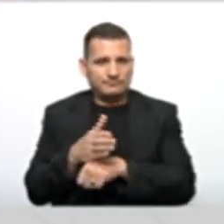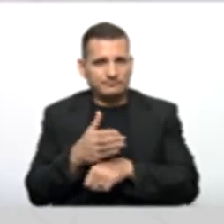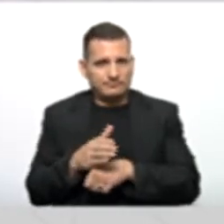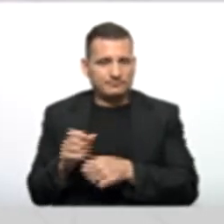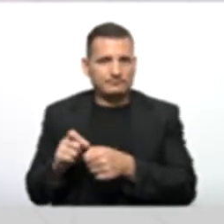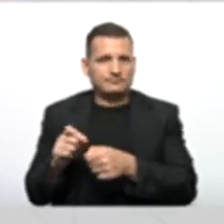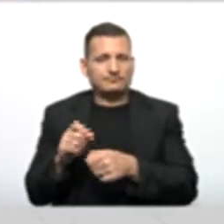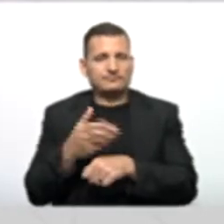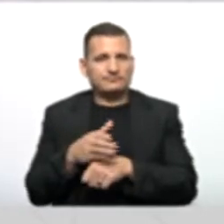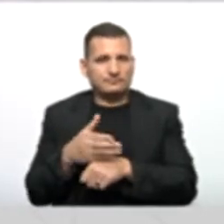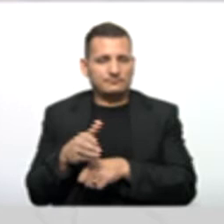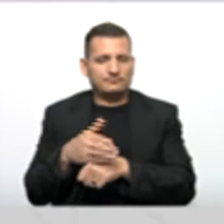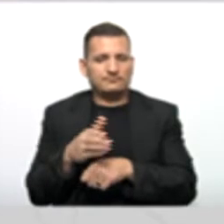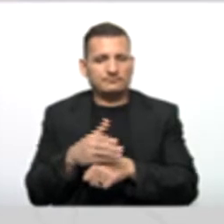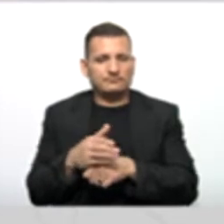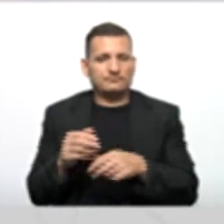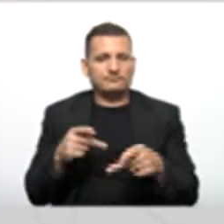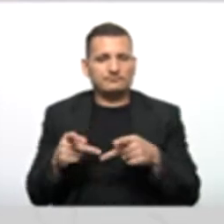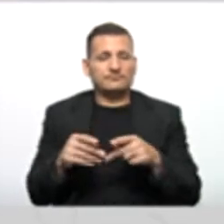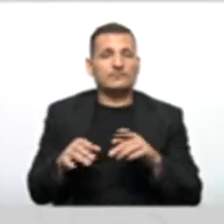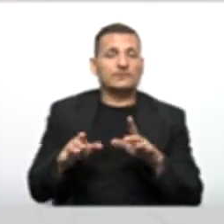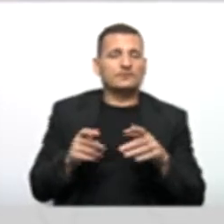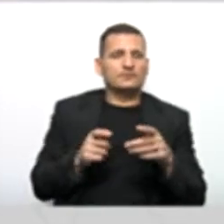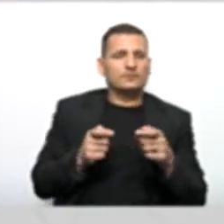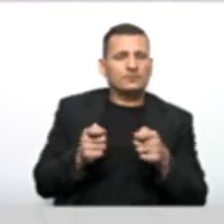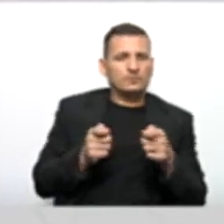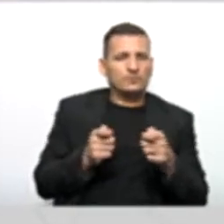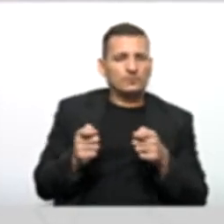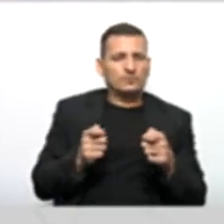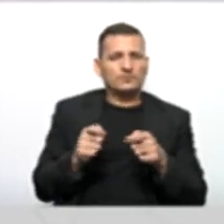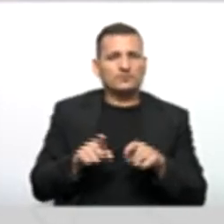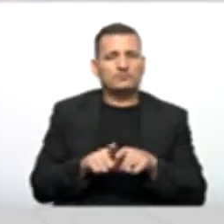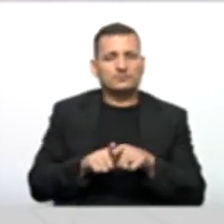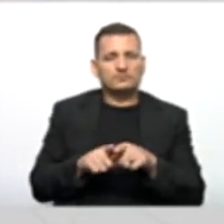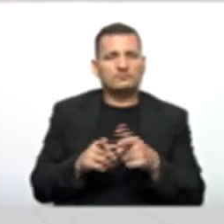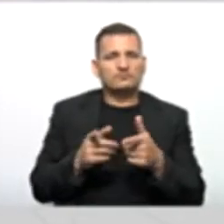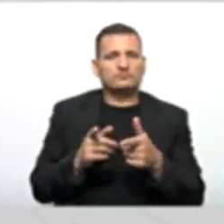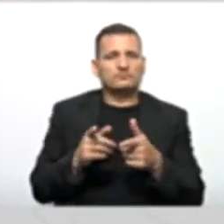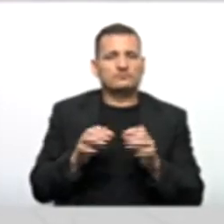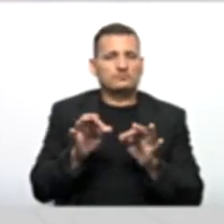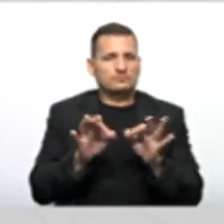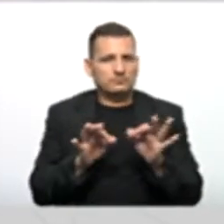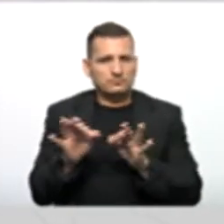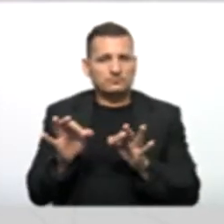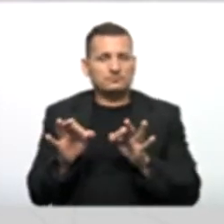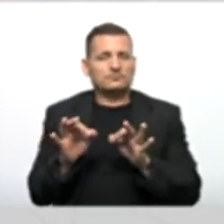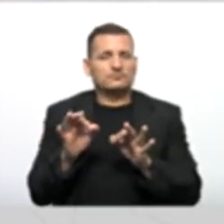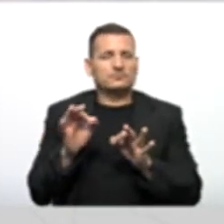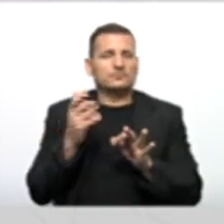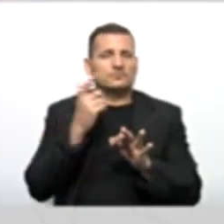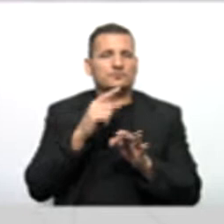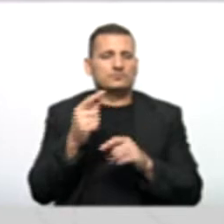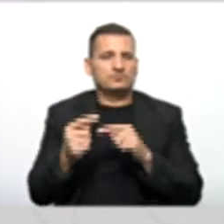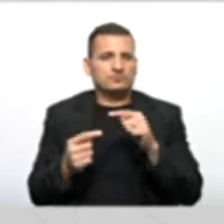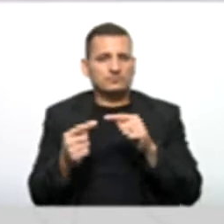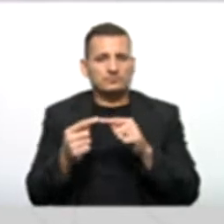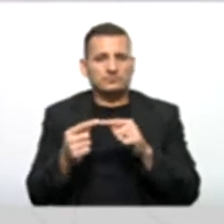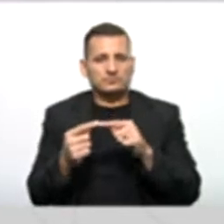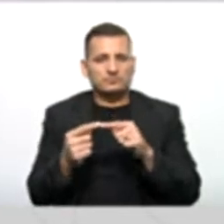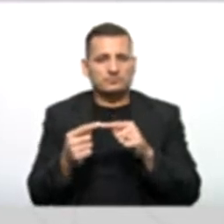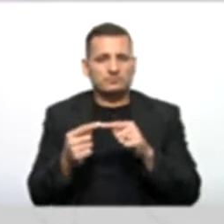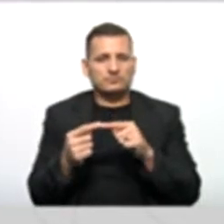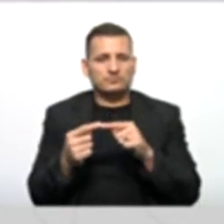o monitoramento, controle e coordenação das ações para garantir que os objetivos sejam alcançados, sendo